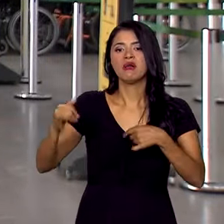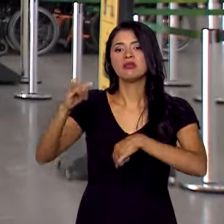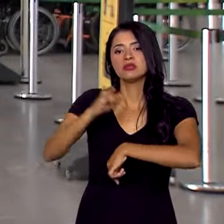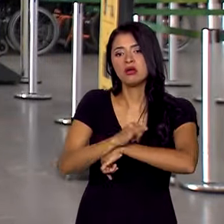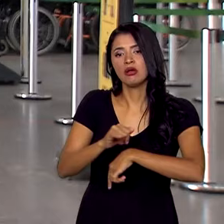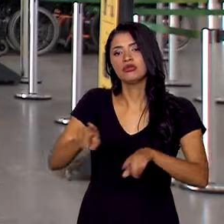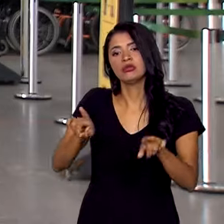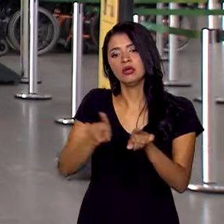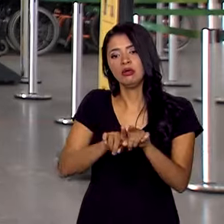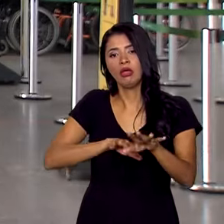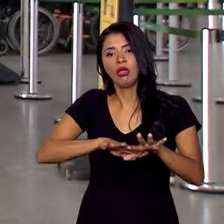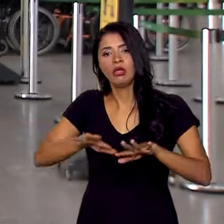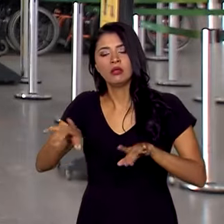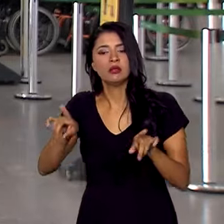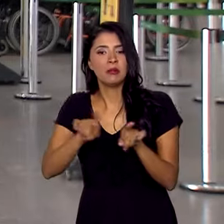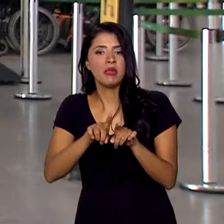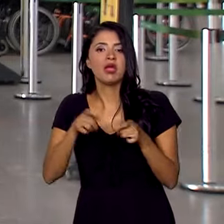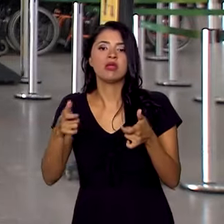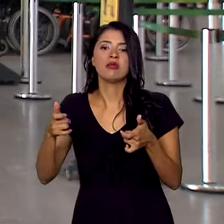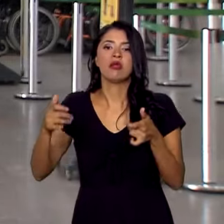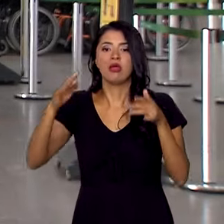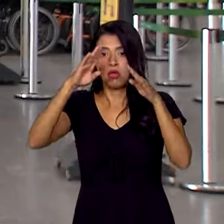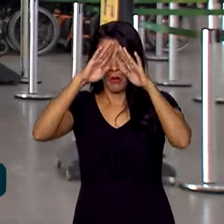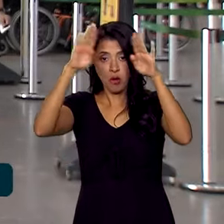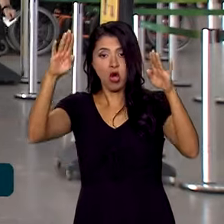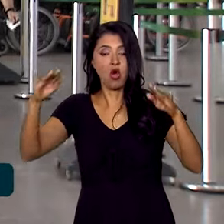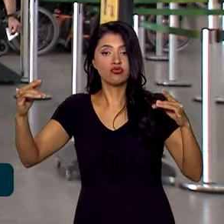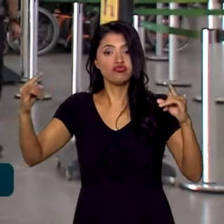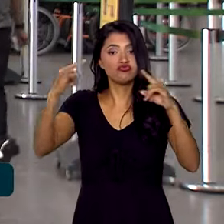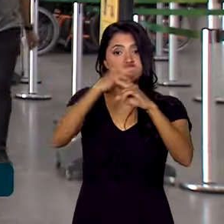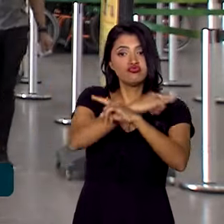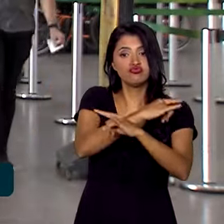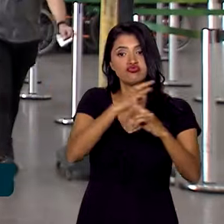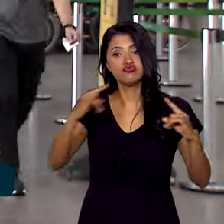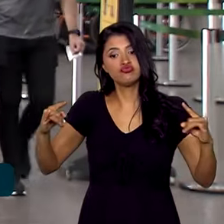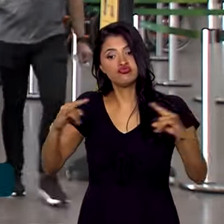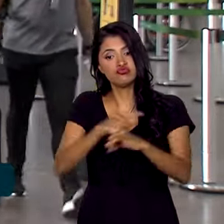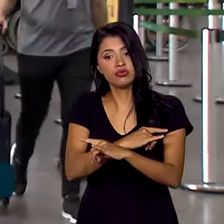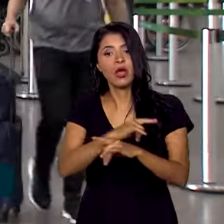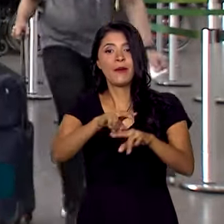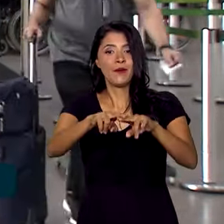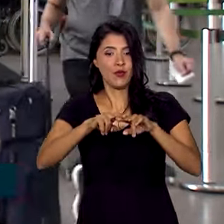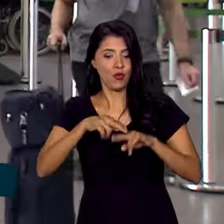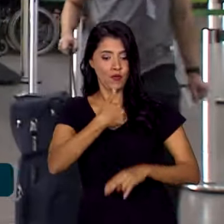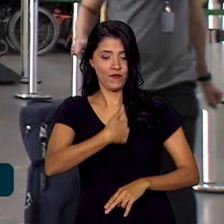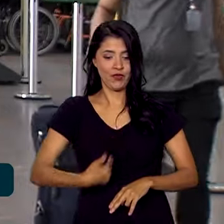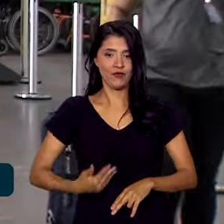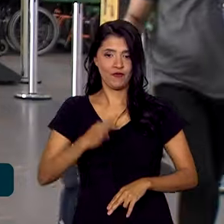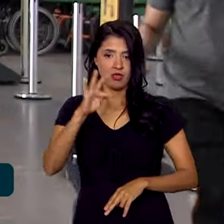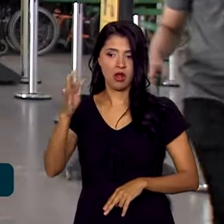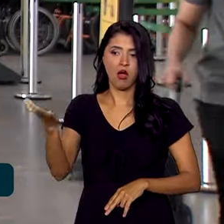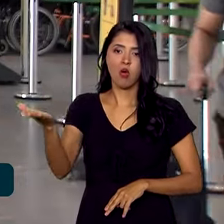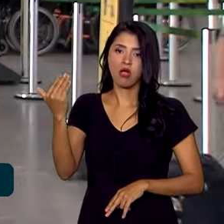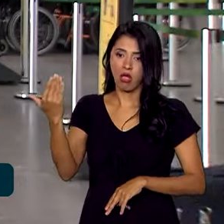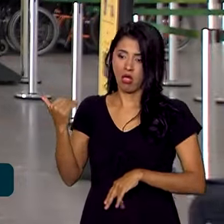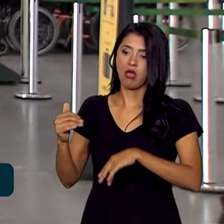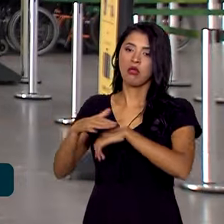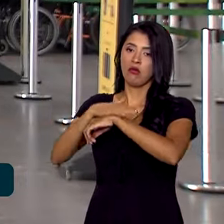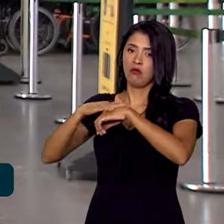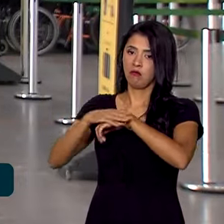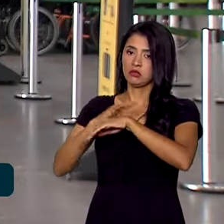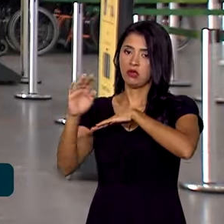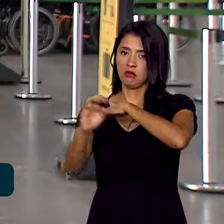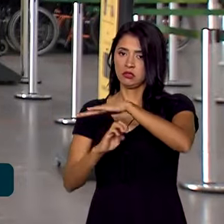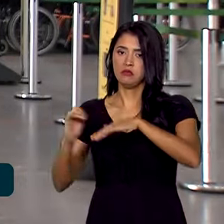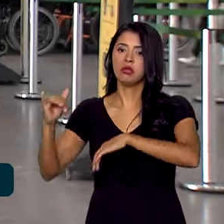aéreas e a movimentação em aeroportos. Por isso, o governo federal quer conversar com as companhias aéreas